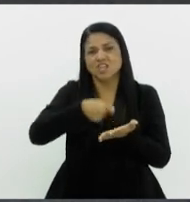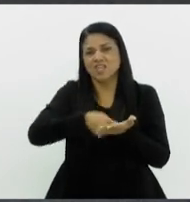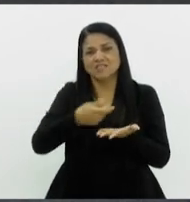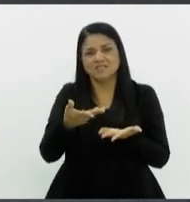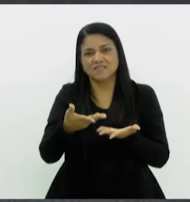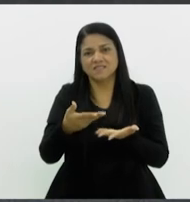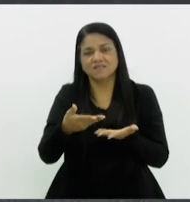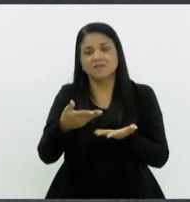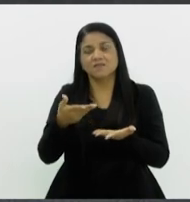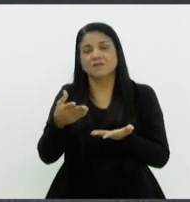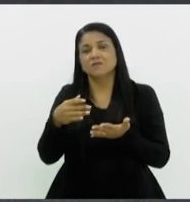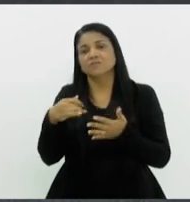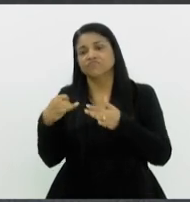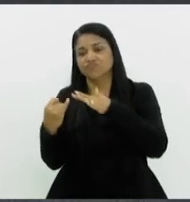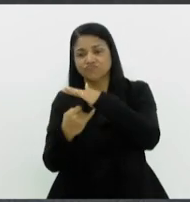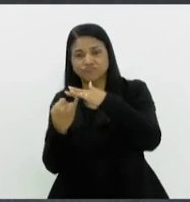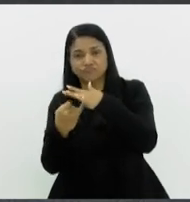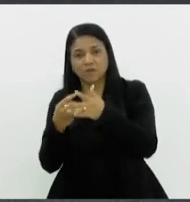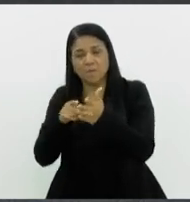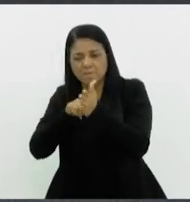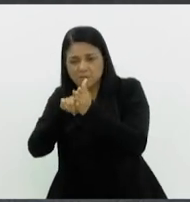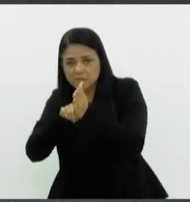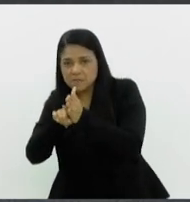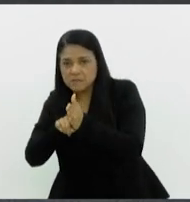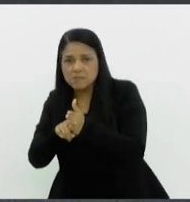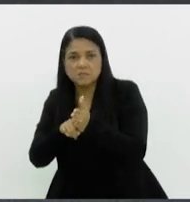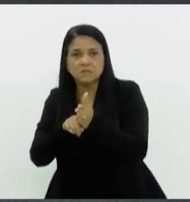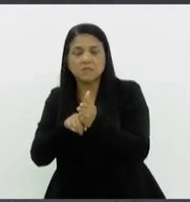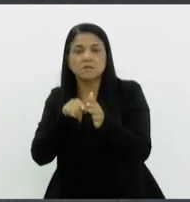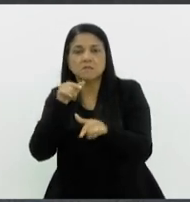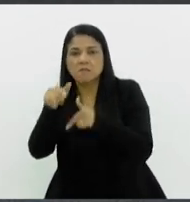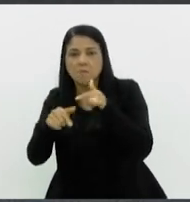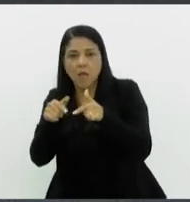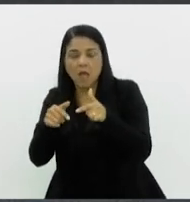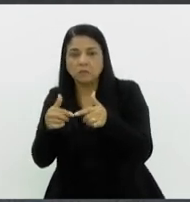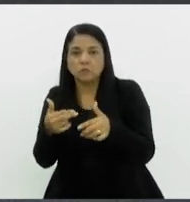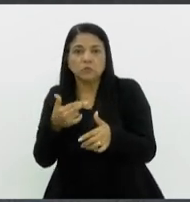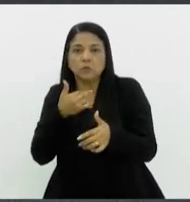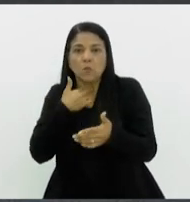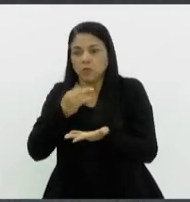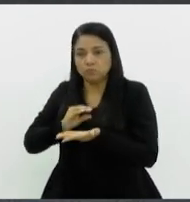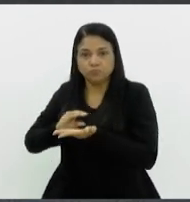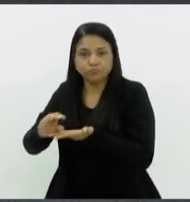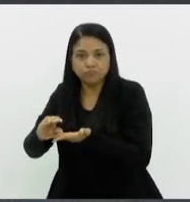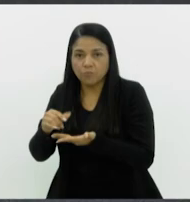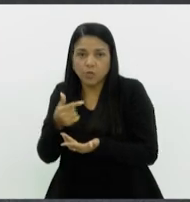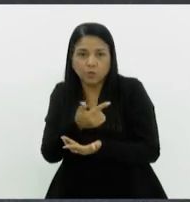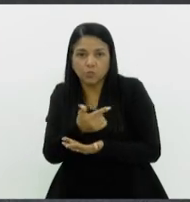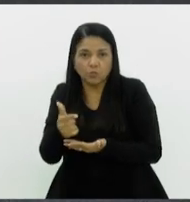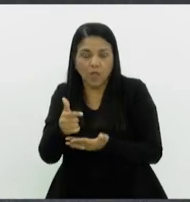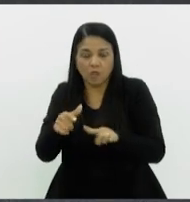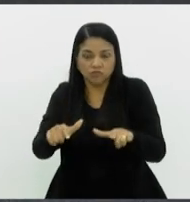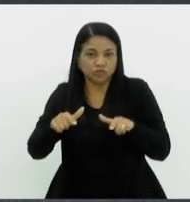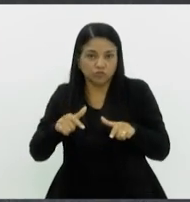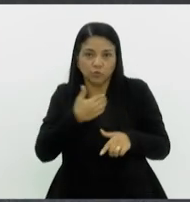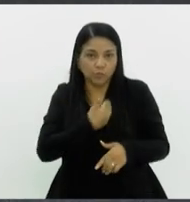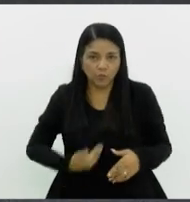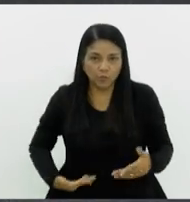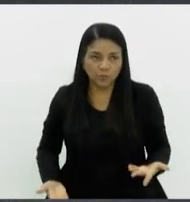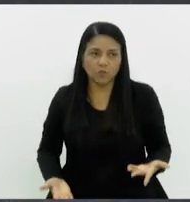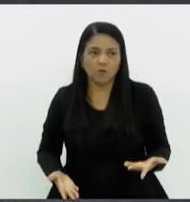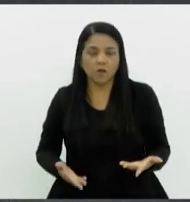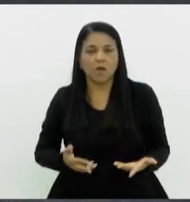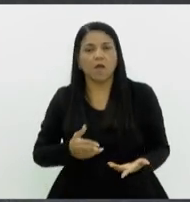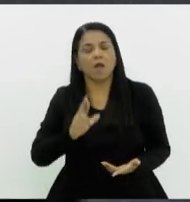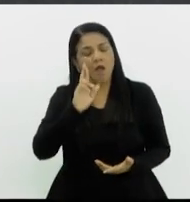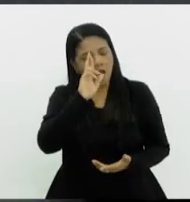uma entidade de pesquisa que faz um trabalho não pode receber um aporte porque não é utilidade pública. Vossa Excelência tem toda a